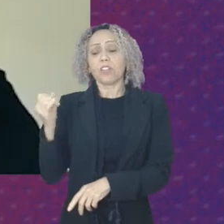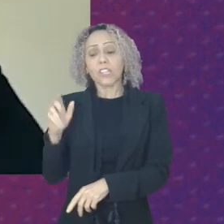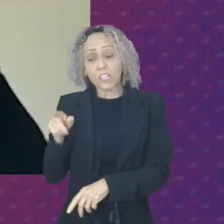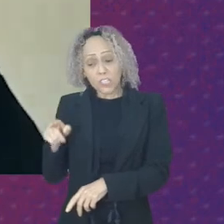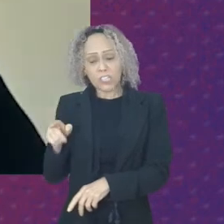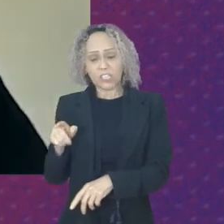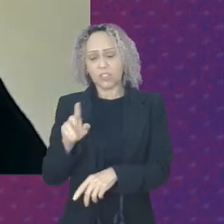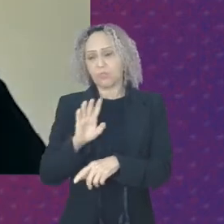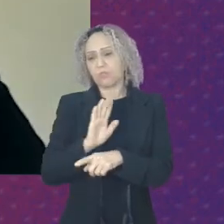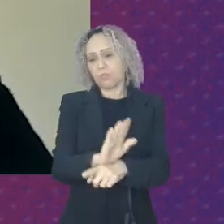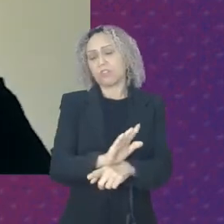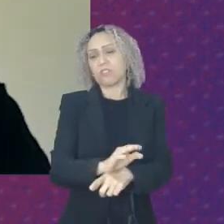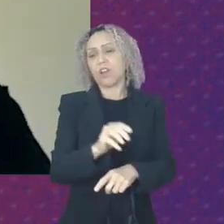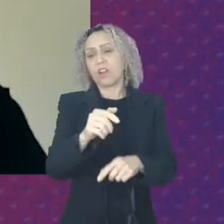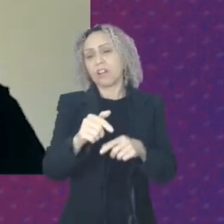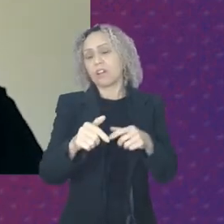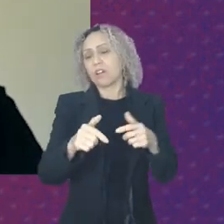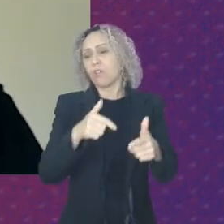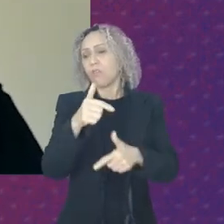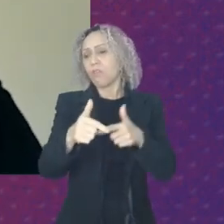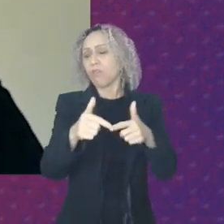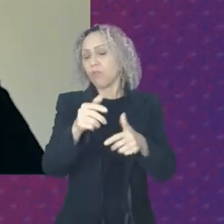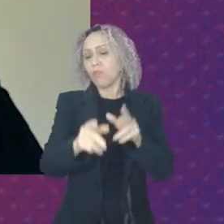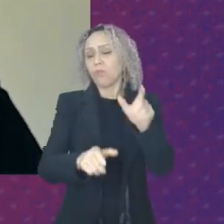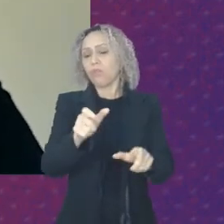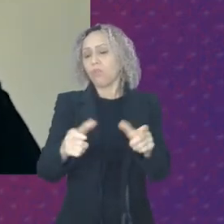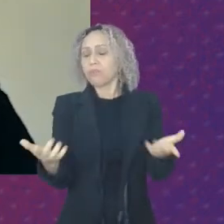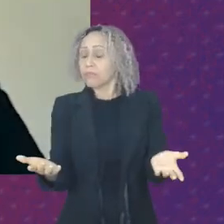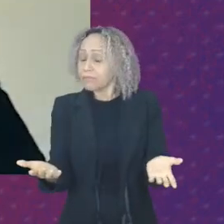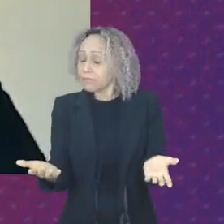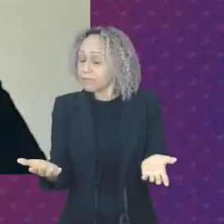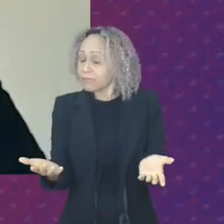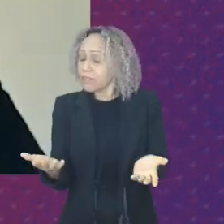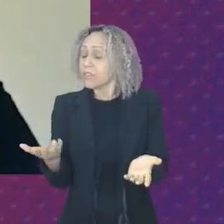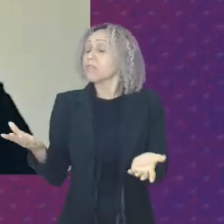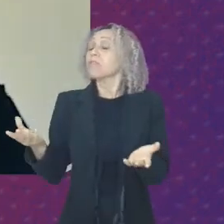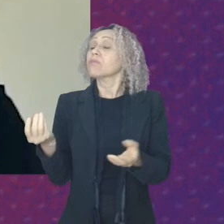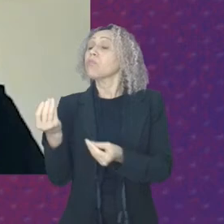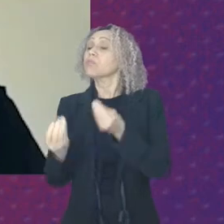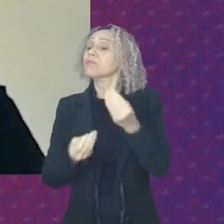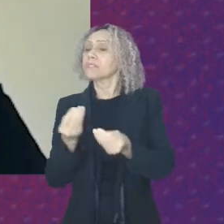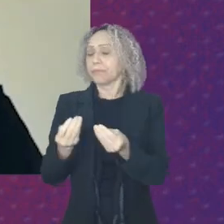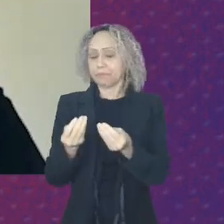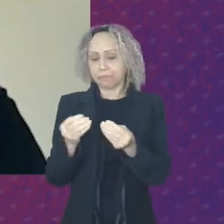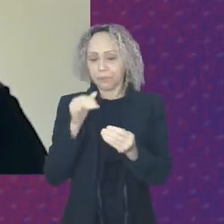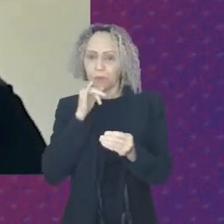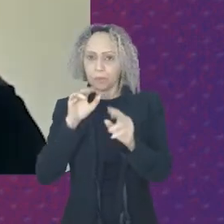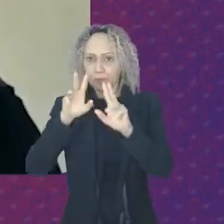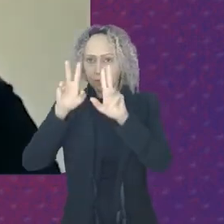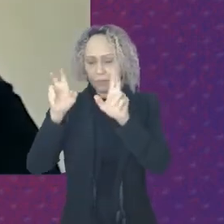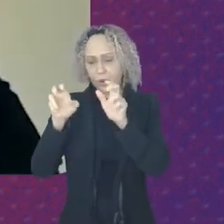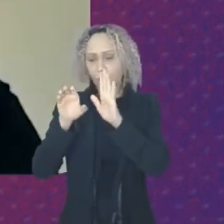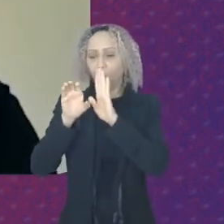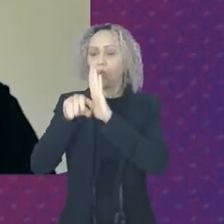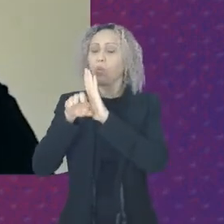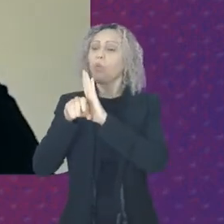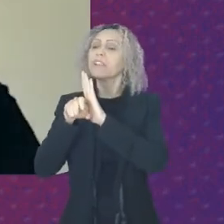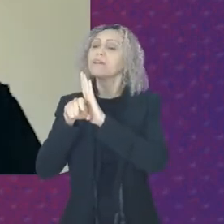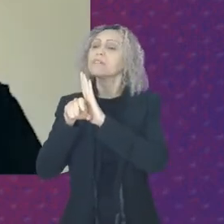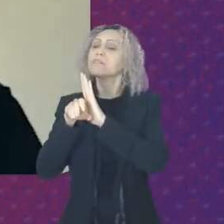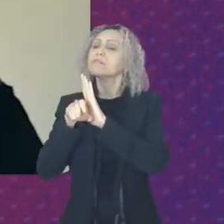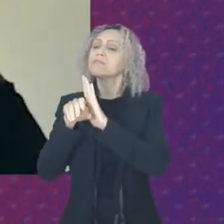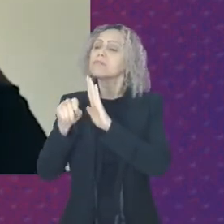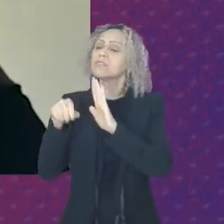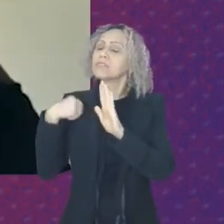seleção do que é que pode ou que não pode, de fato, virar este conteúdo? A gente tem que saber, prioritariamente, o que é